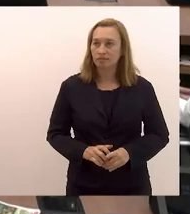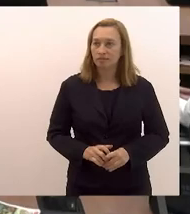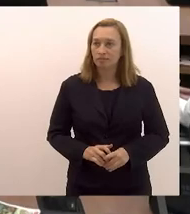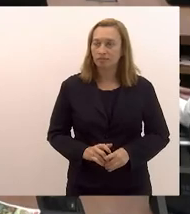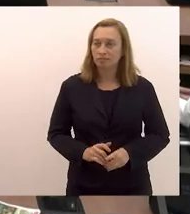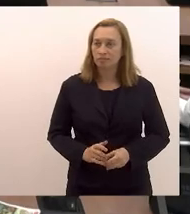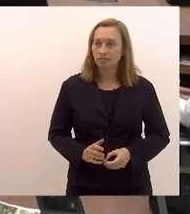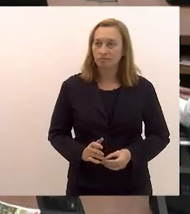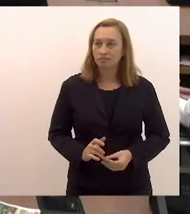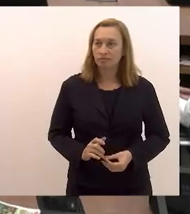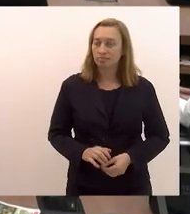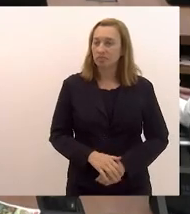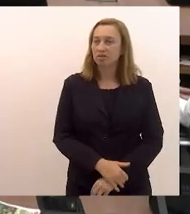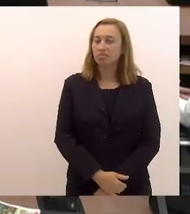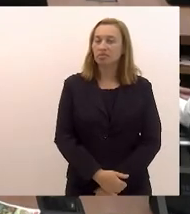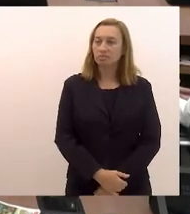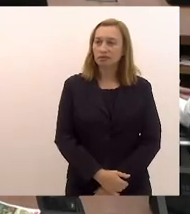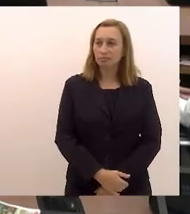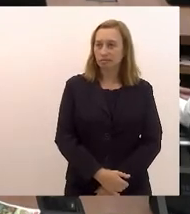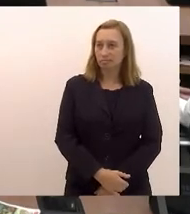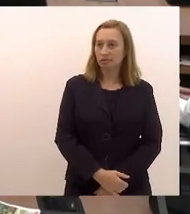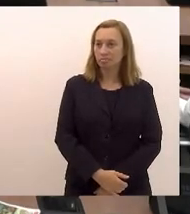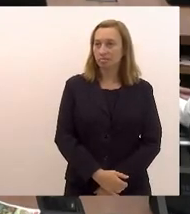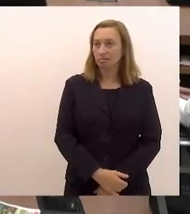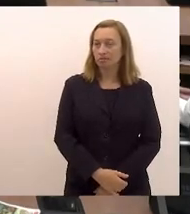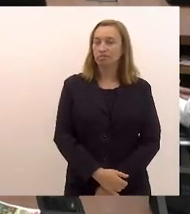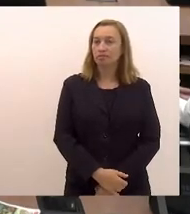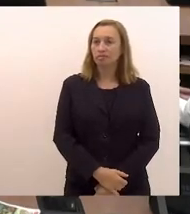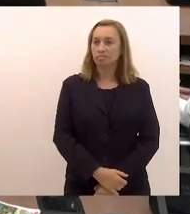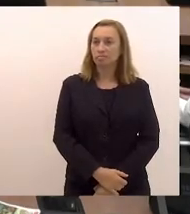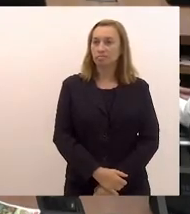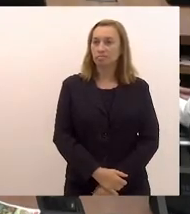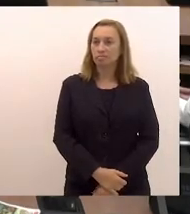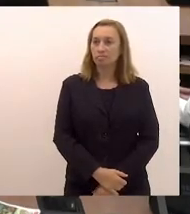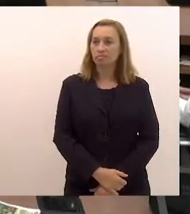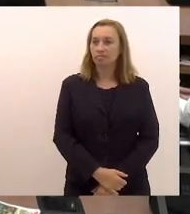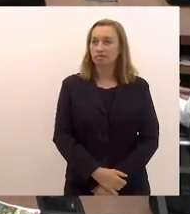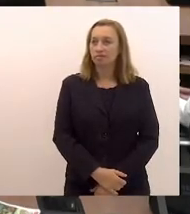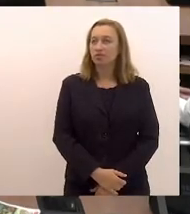a Prefeitura de 26 graus